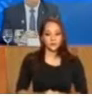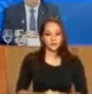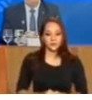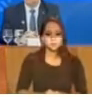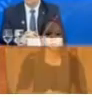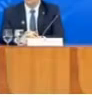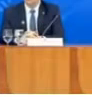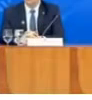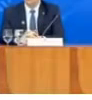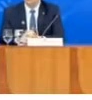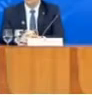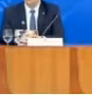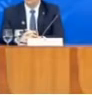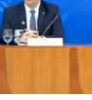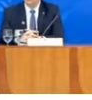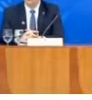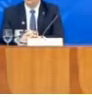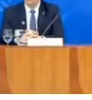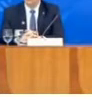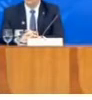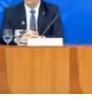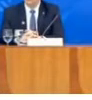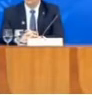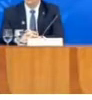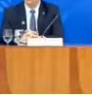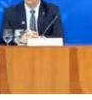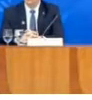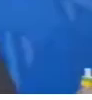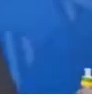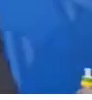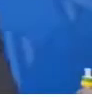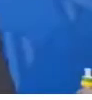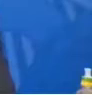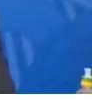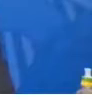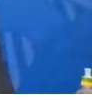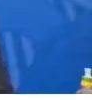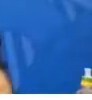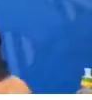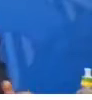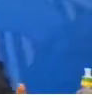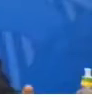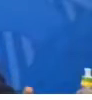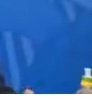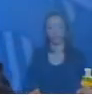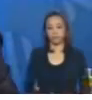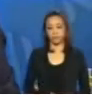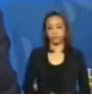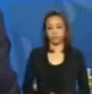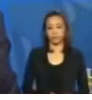segunda, porque a primeira pergunta responde o presidente Pedro. Nós temos uma lei